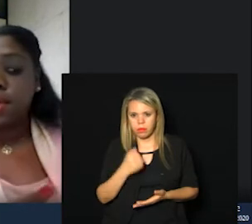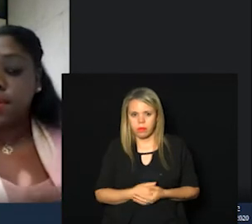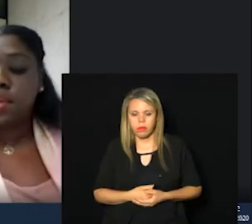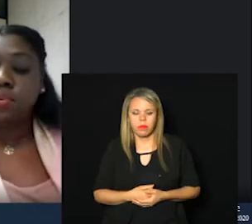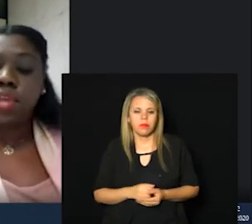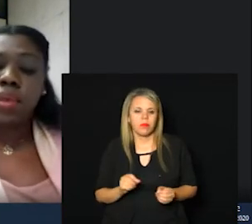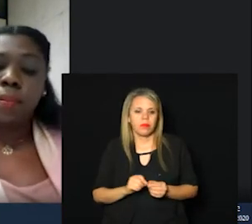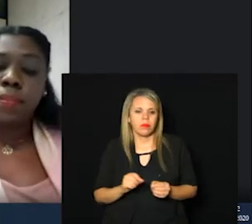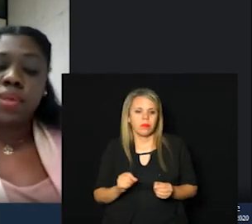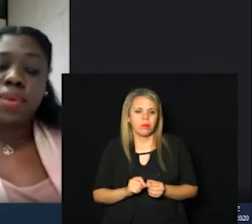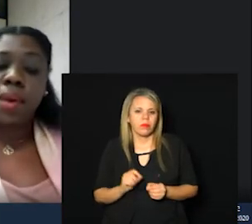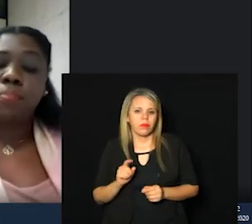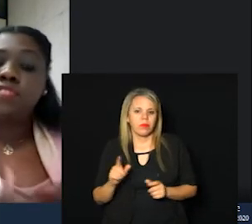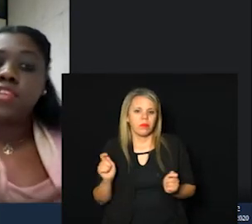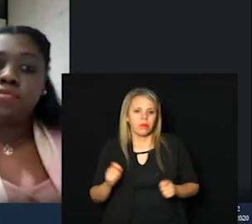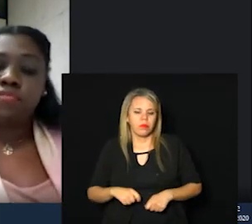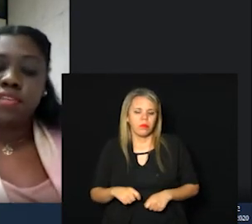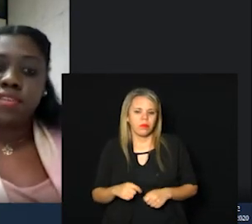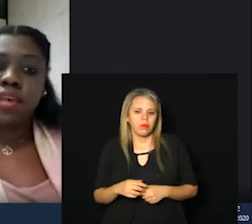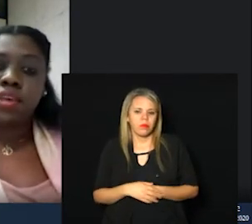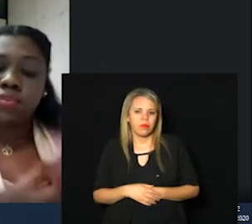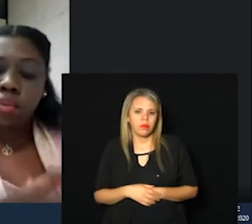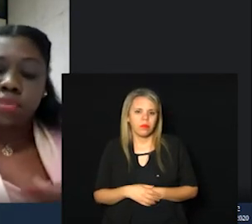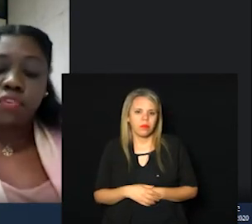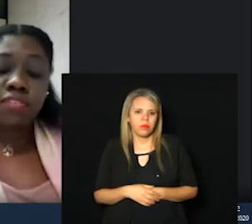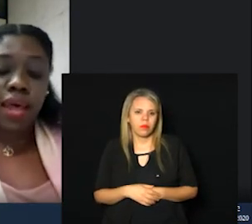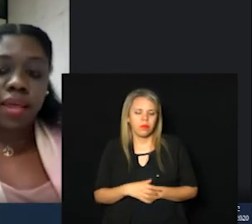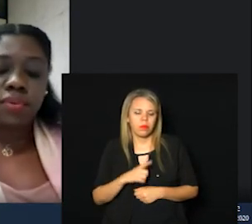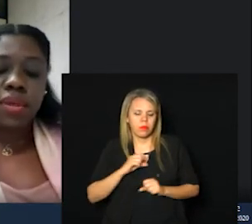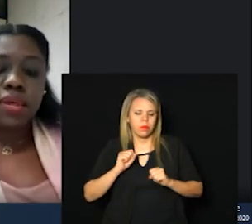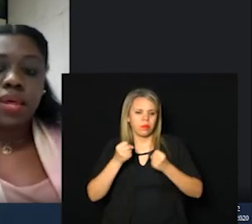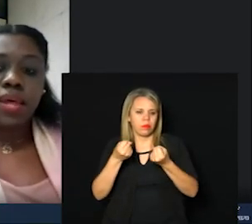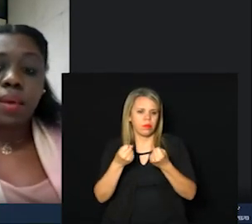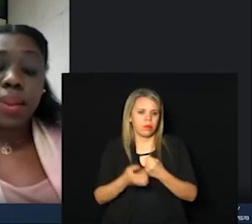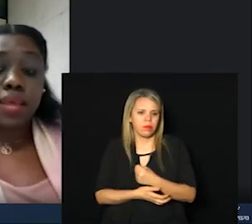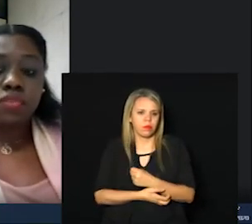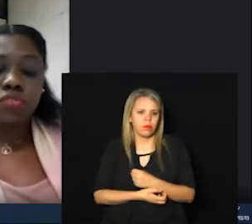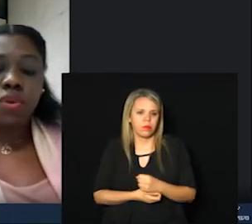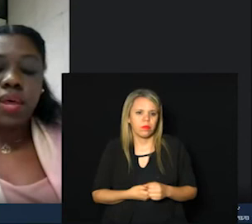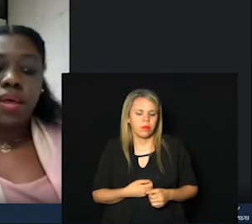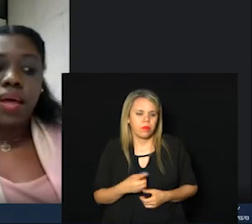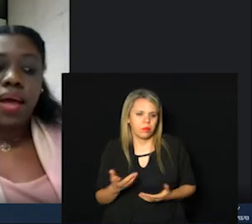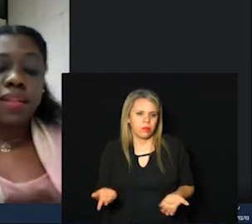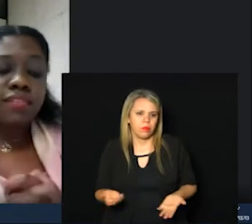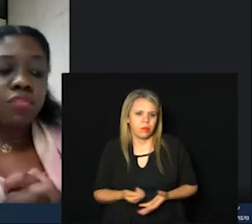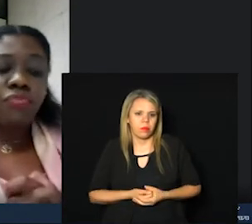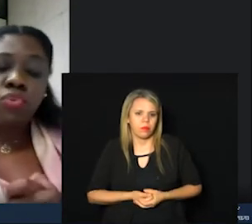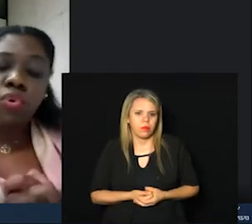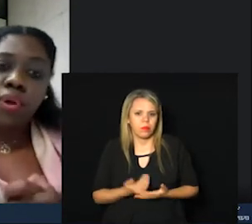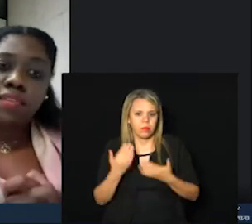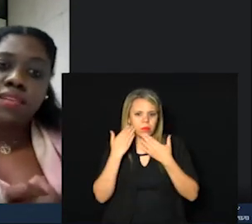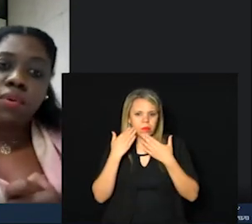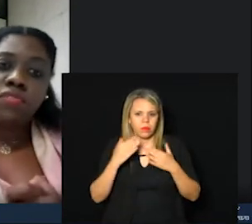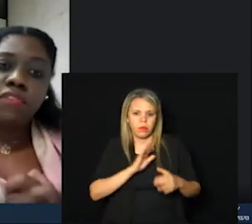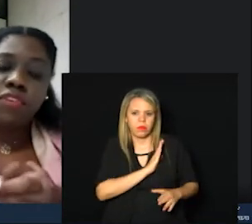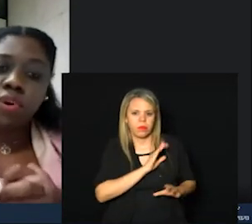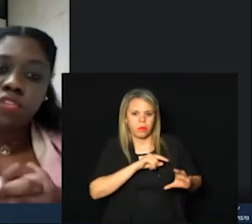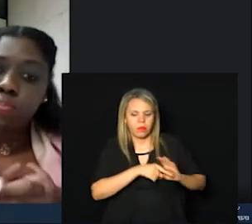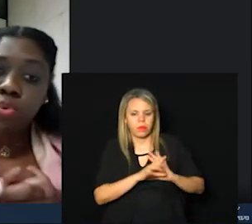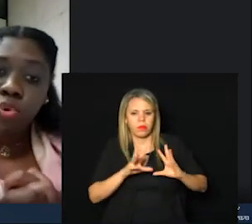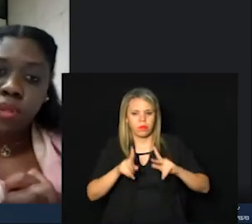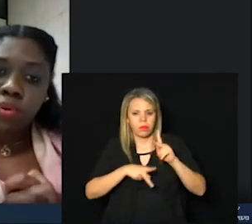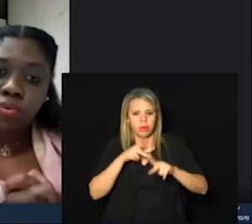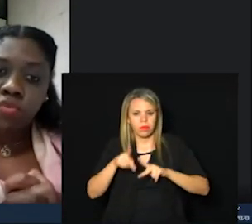fazer aquilo que me é possível fazer e que eu tenho me esforçado para isso. Agradecer do fundo do coração aos